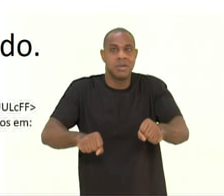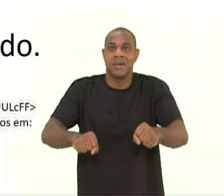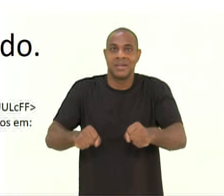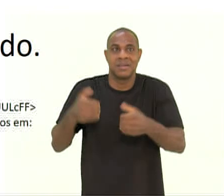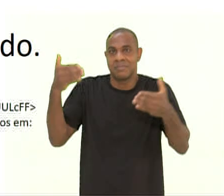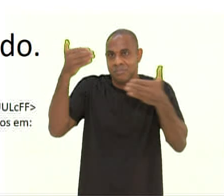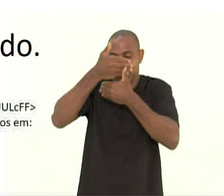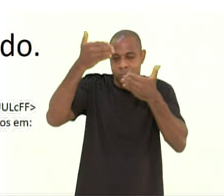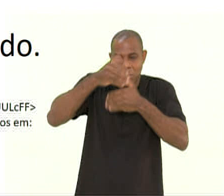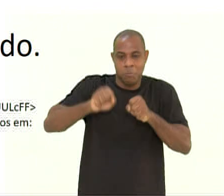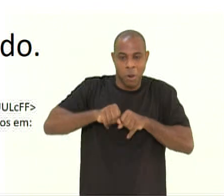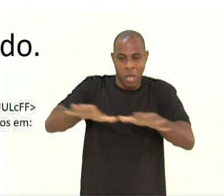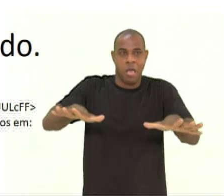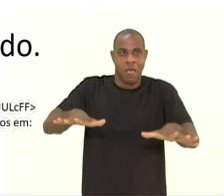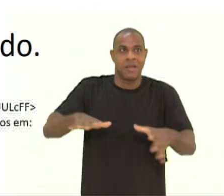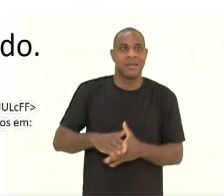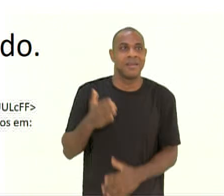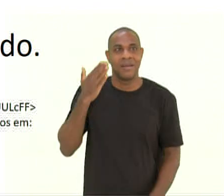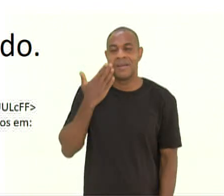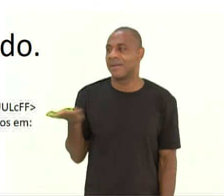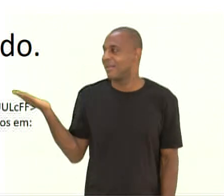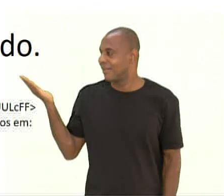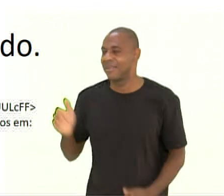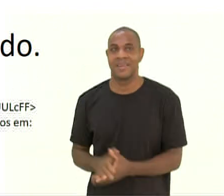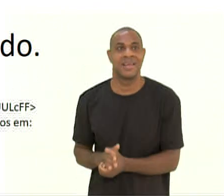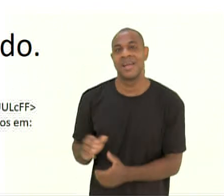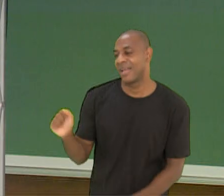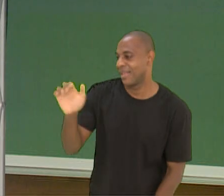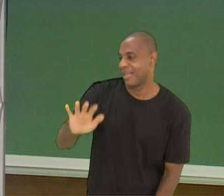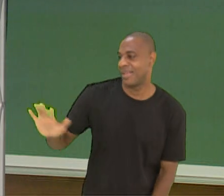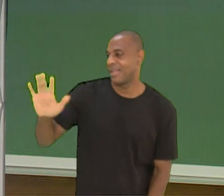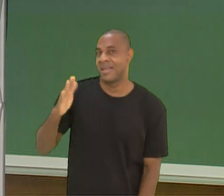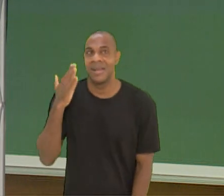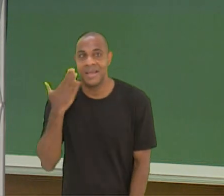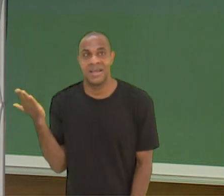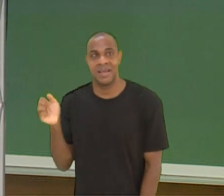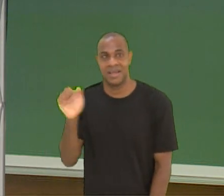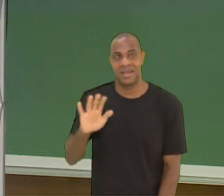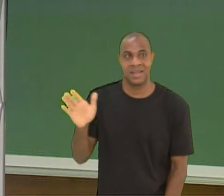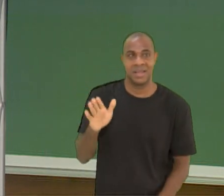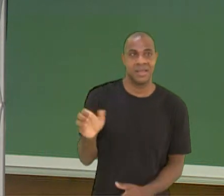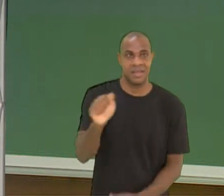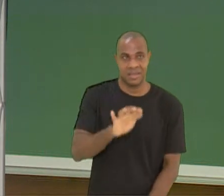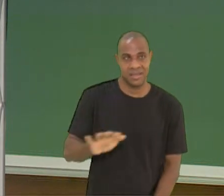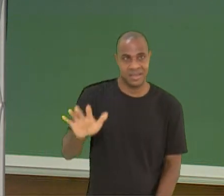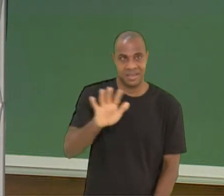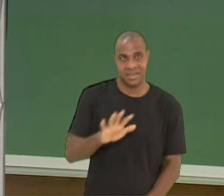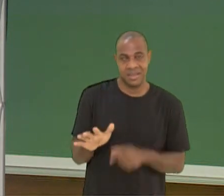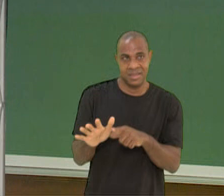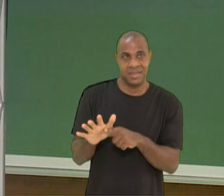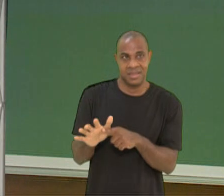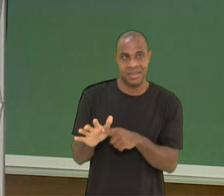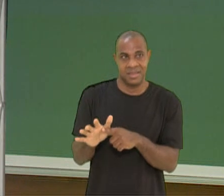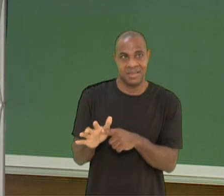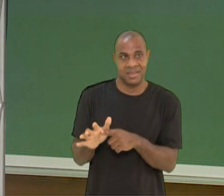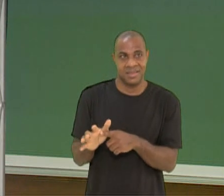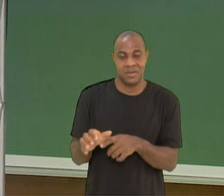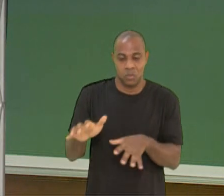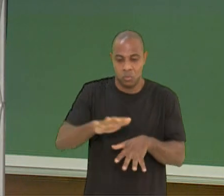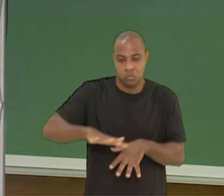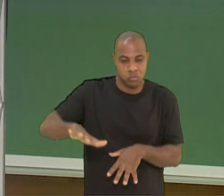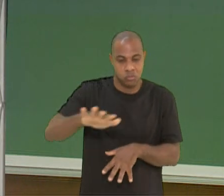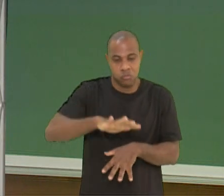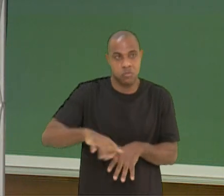islâmica no mundo. E aqui, ó, do lado direito, primeira imagem para você. O território reivindicado pelo Estado Islâmico no